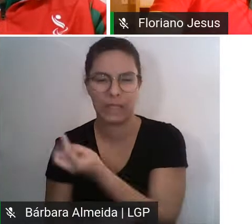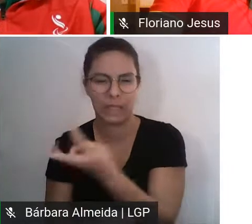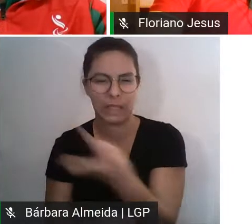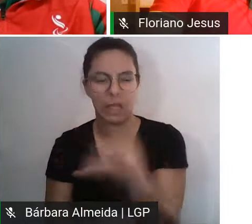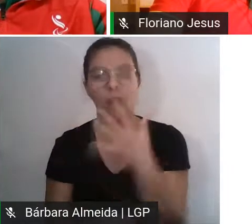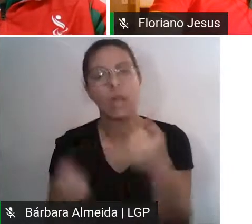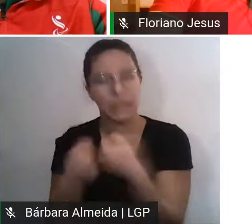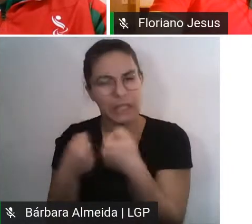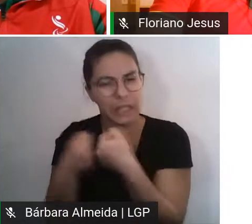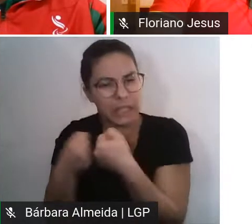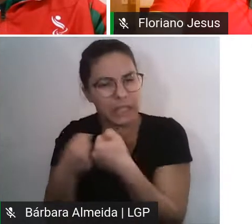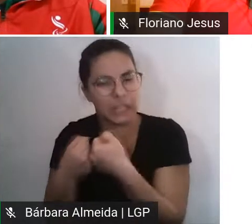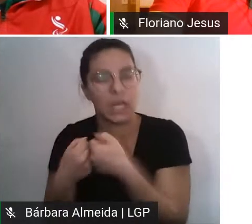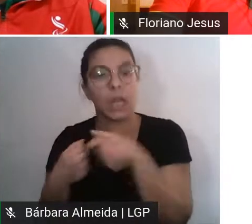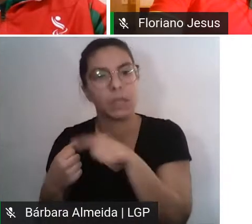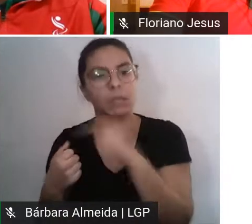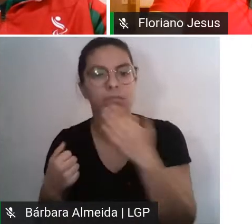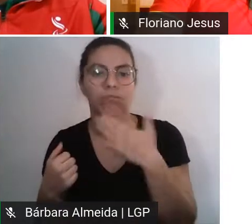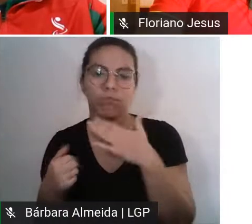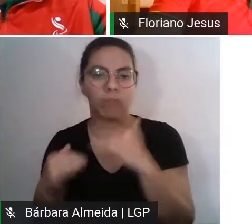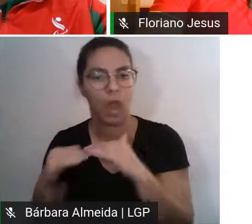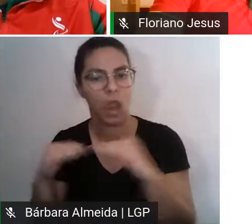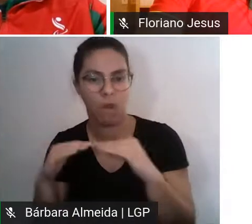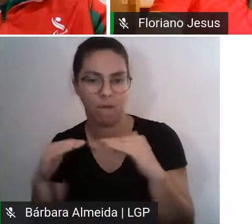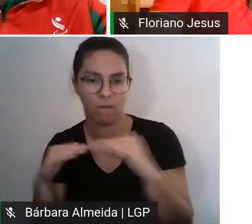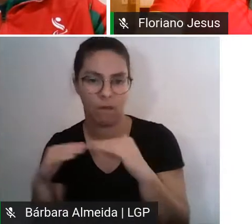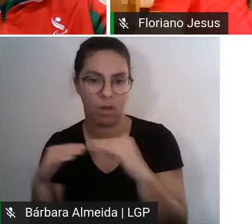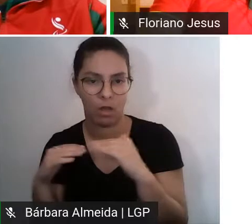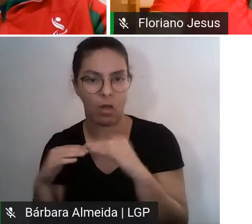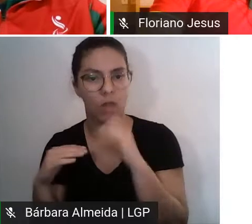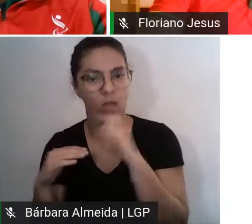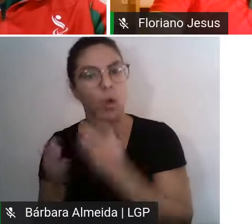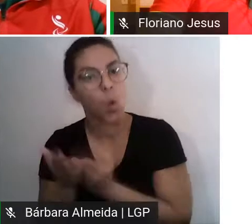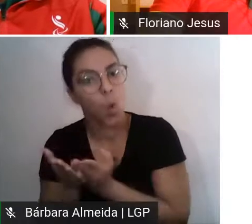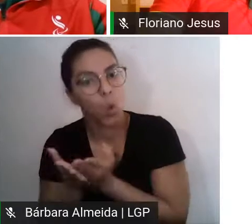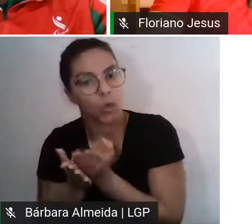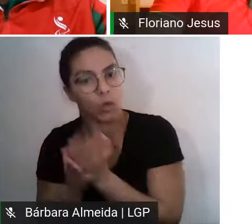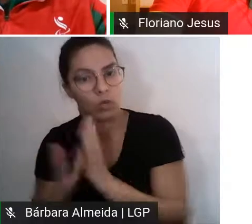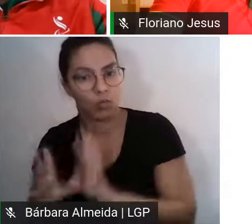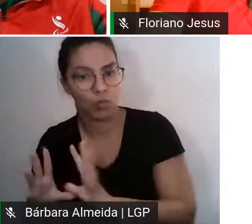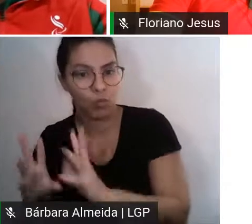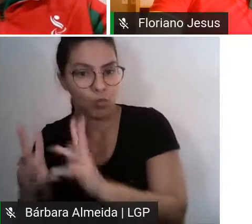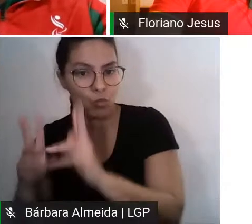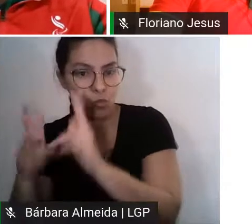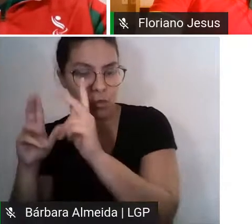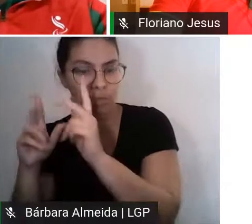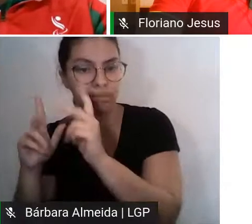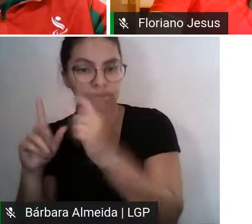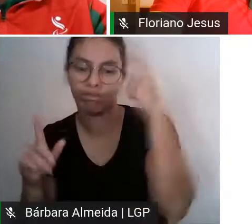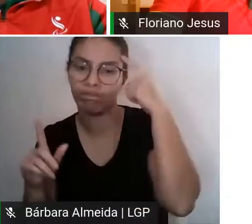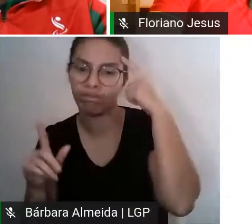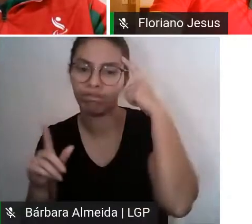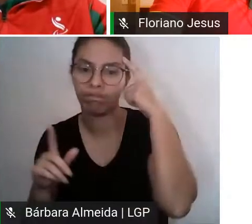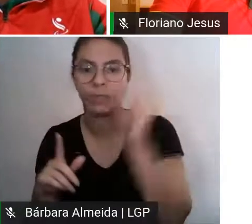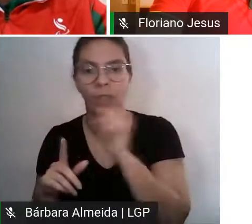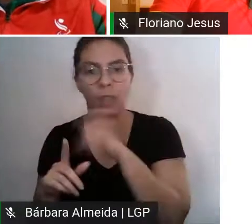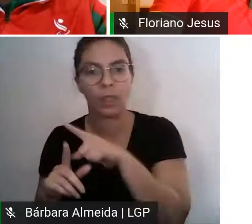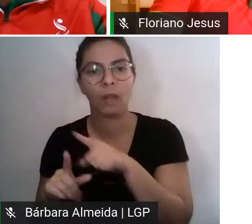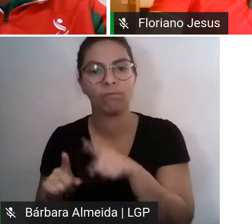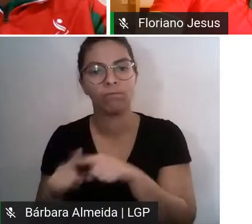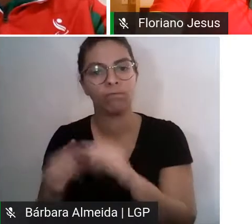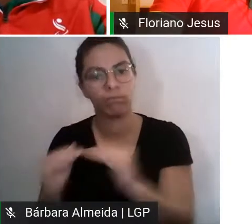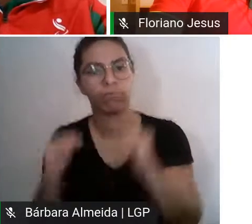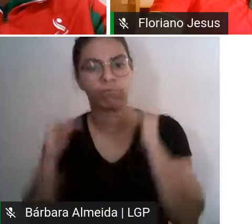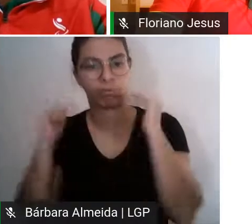mas ele está ali num nível que lhe permite, se continuar a evoluir, pensar em almejar o nível dos